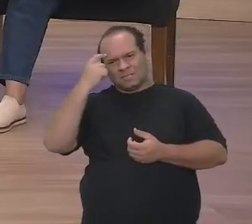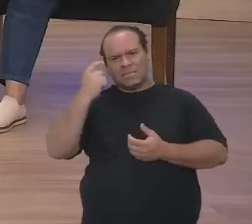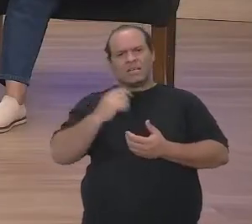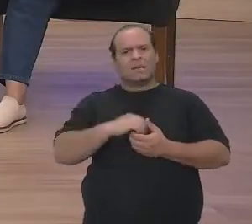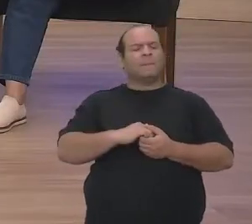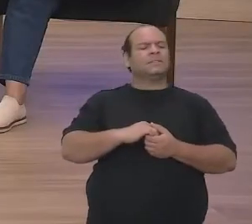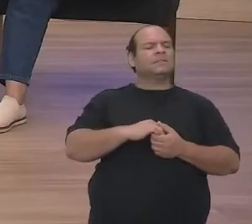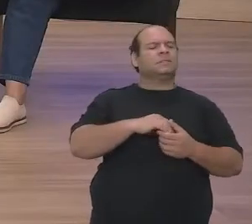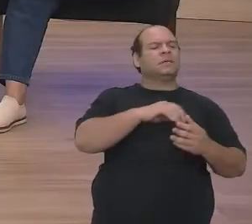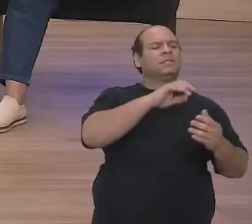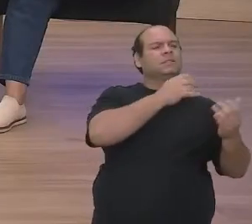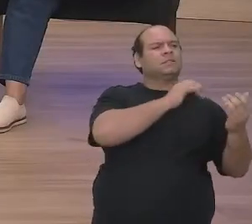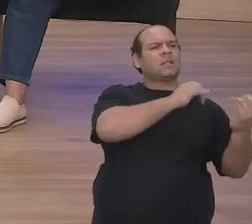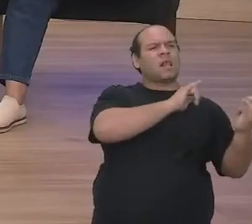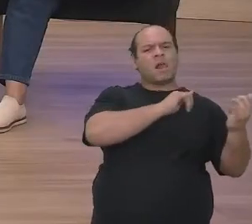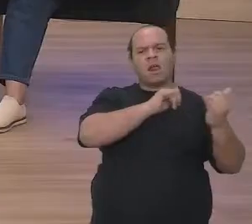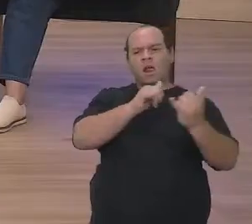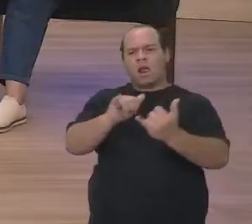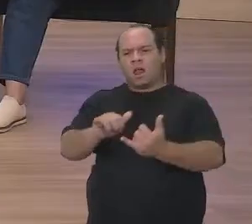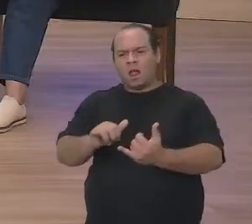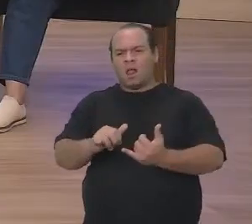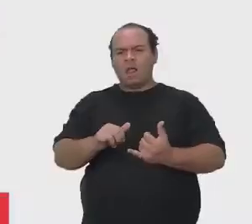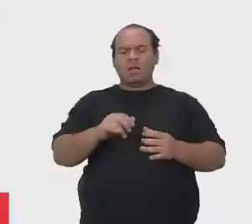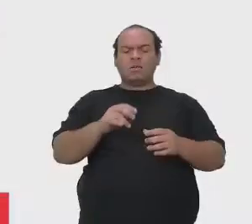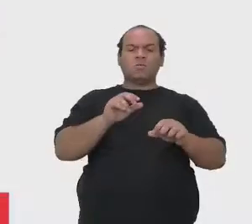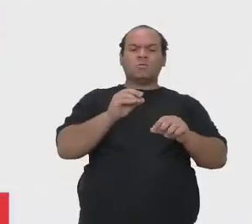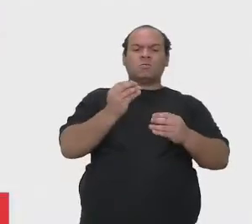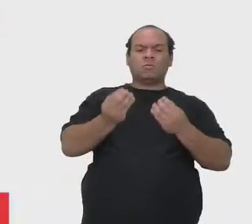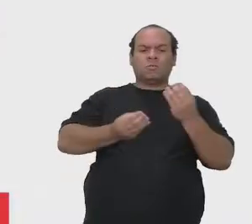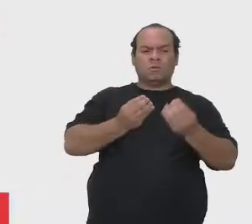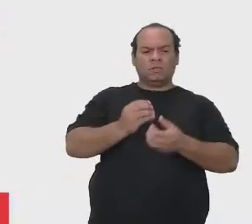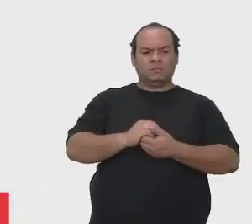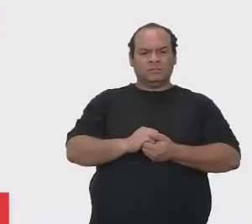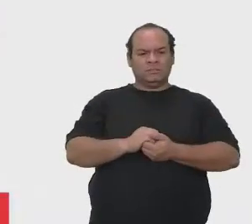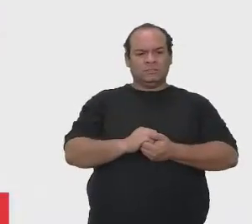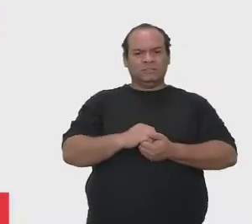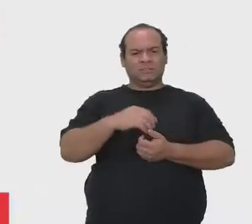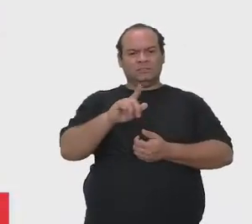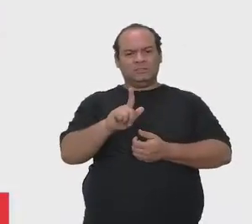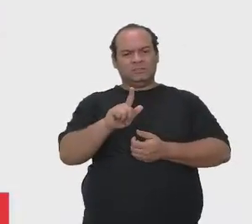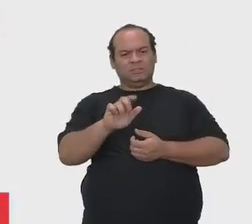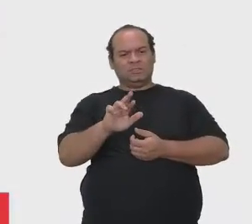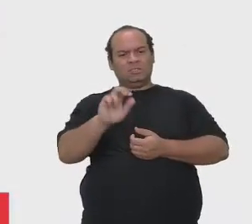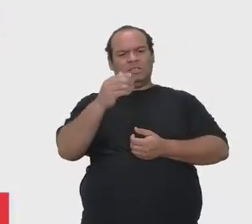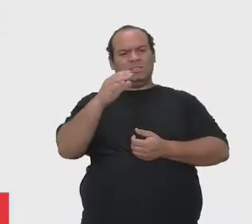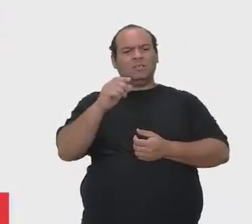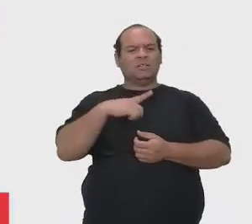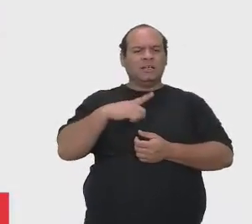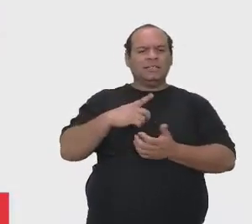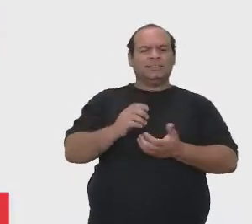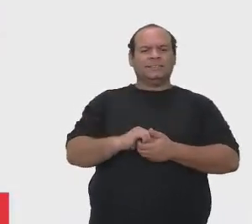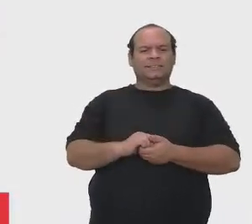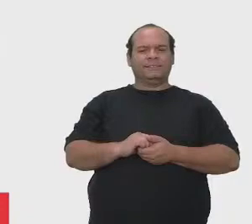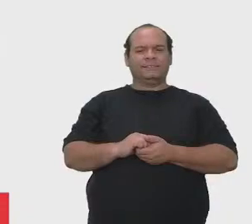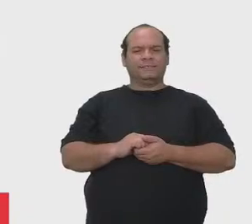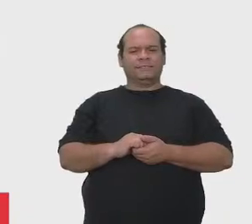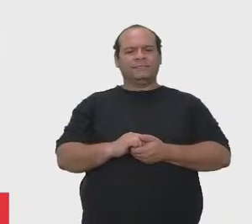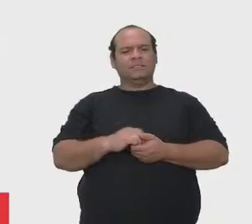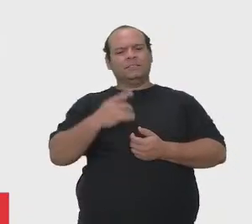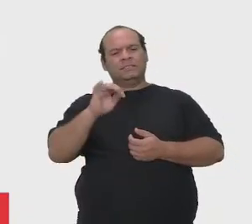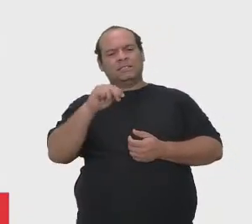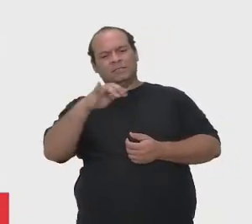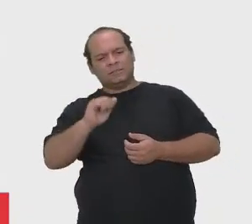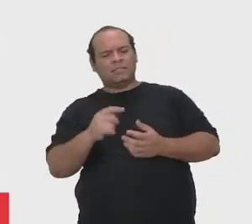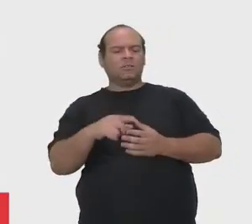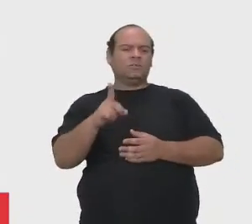de energia. Na geração, a gente tem as usinas hidrelétricas, as usinas solares,